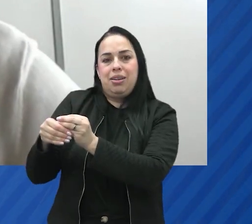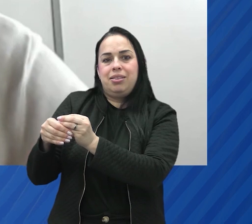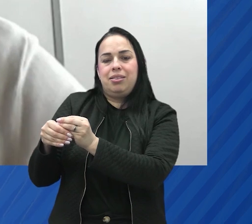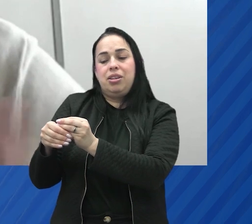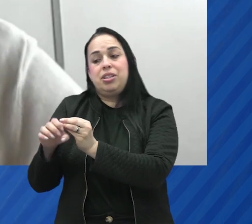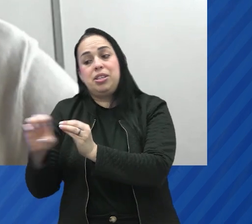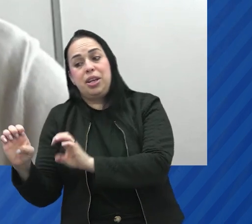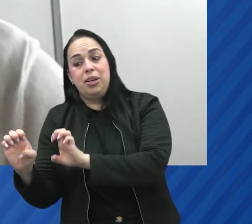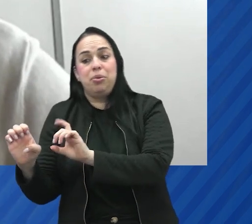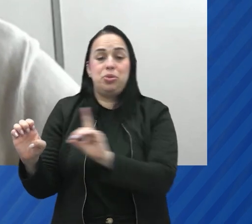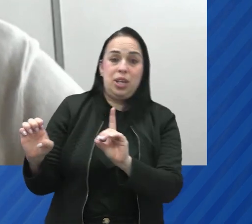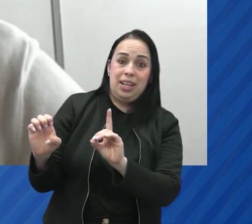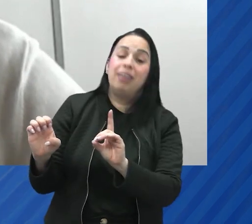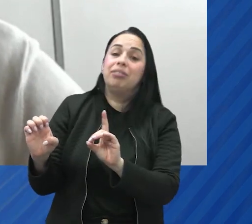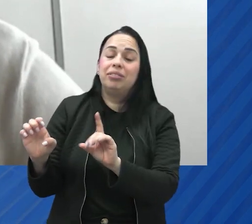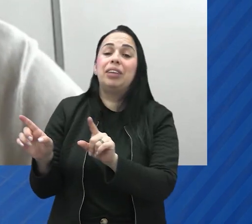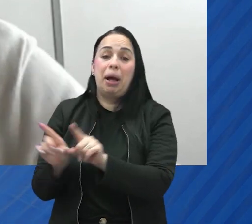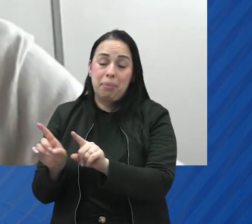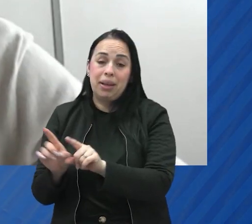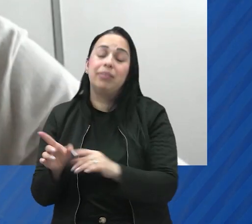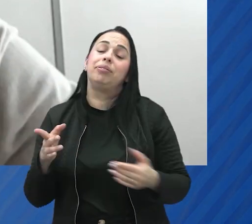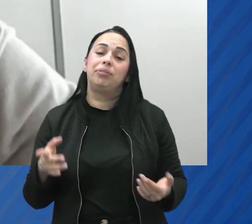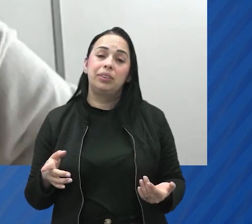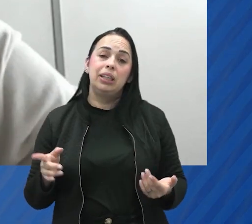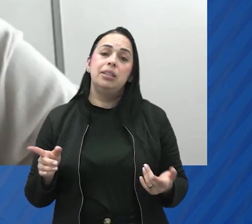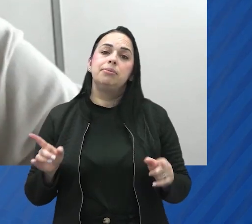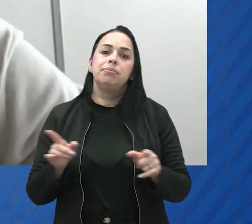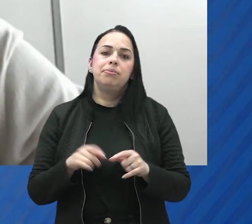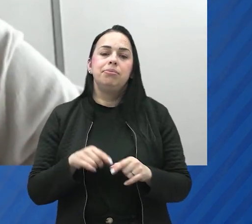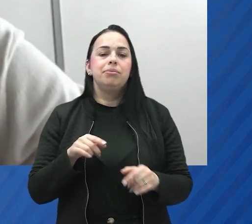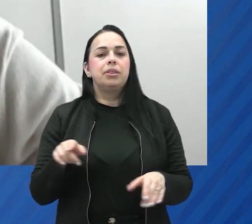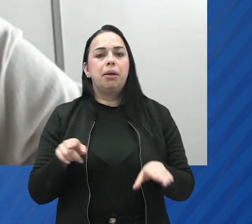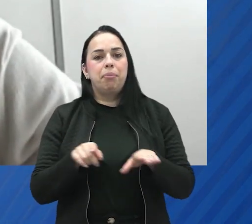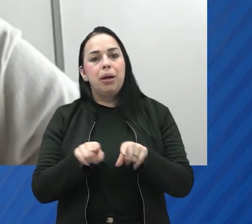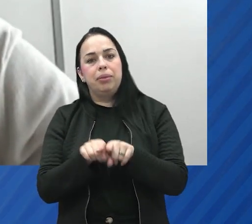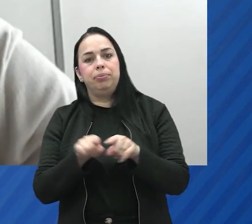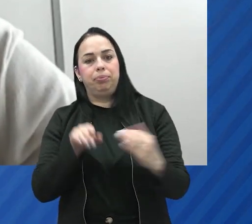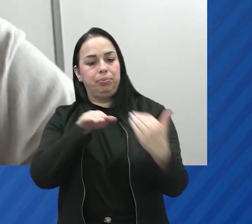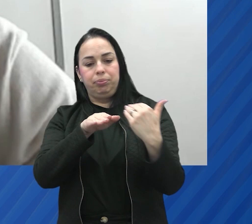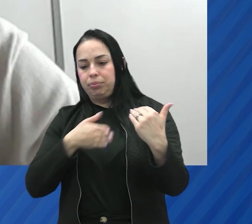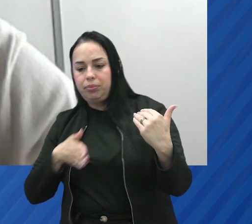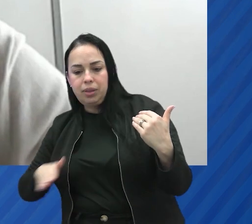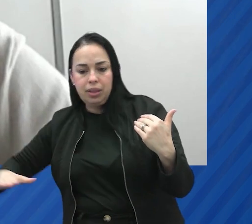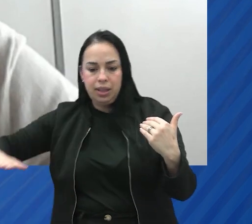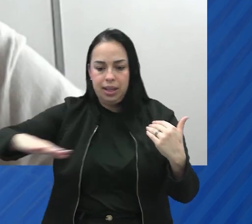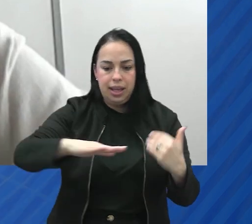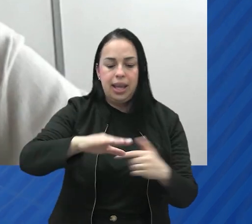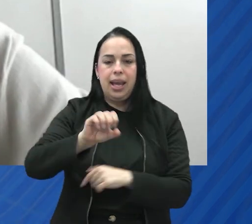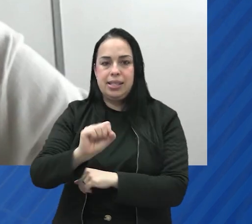é esquerda ou direita da rodovia principal. As rodovias de acesso, que são